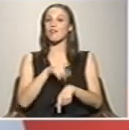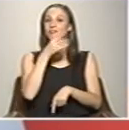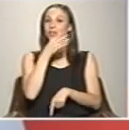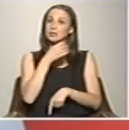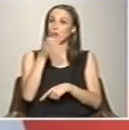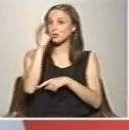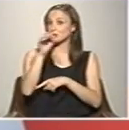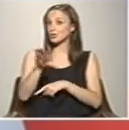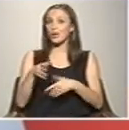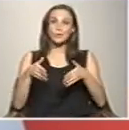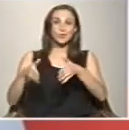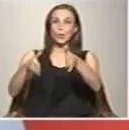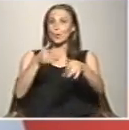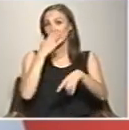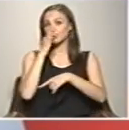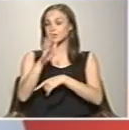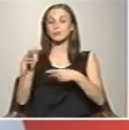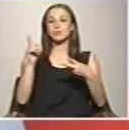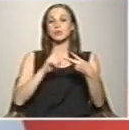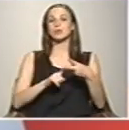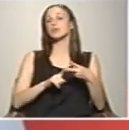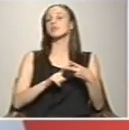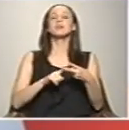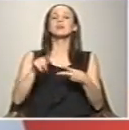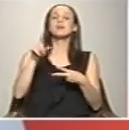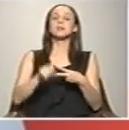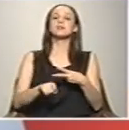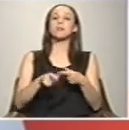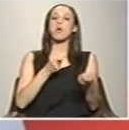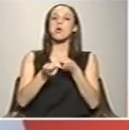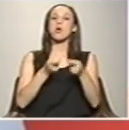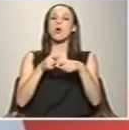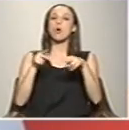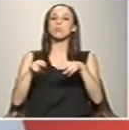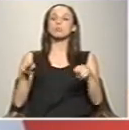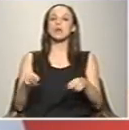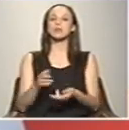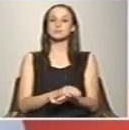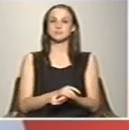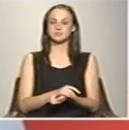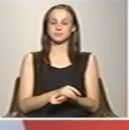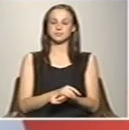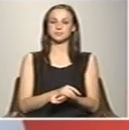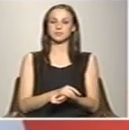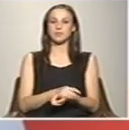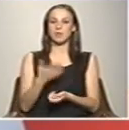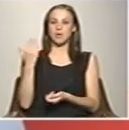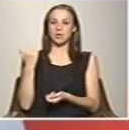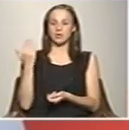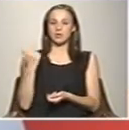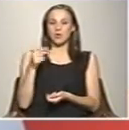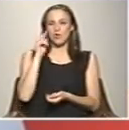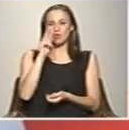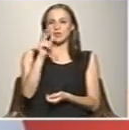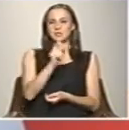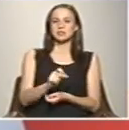pôr em questão esta organização hospitalocêntrica, uhum, que ainda temos e que ainda há dias aqui, passava ali na televisão,